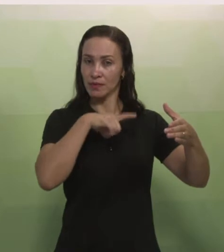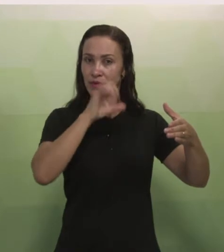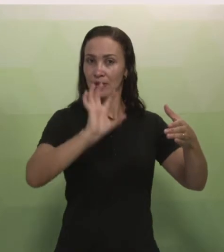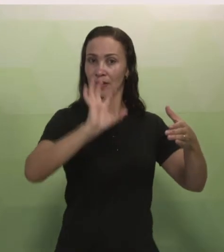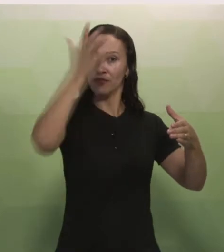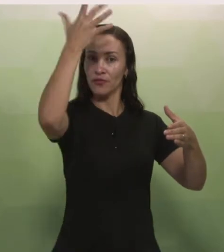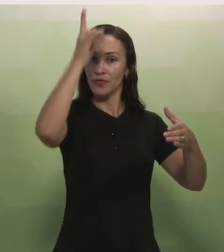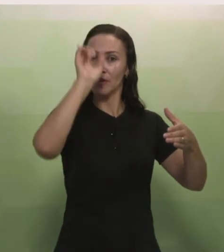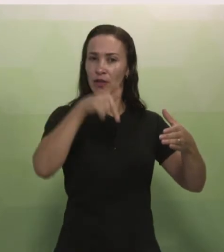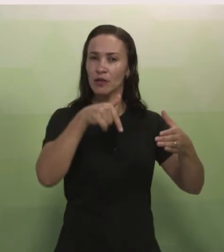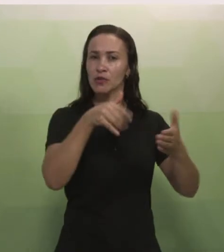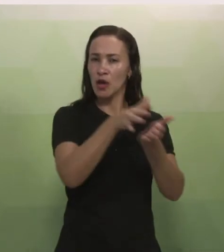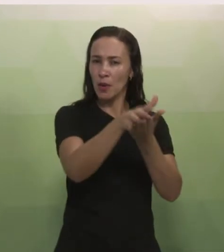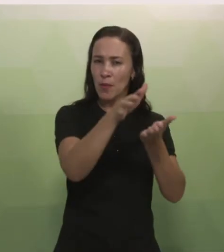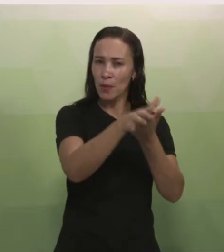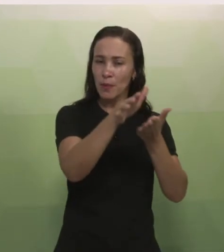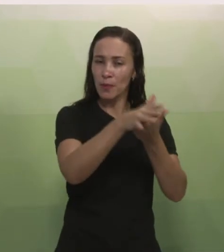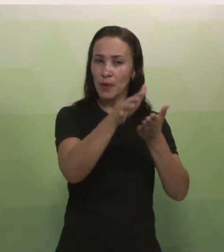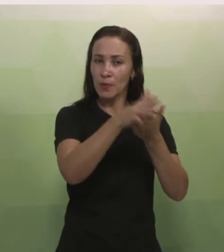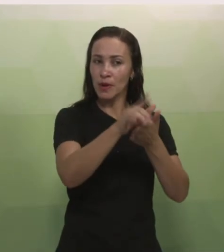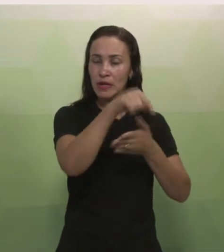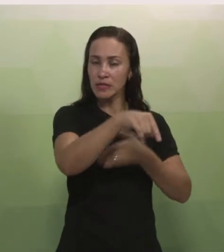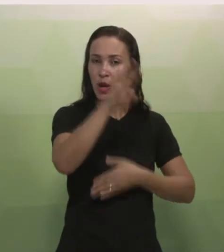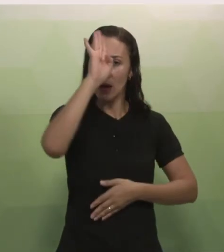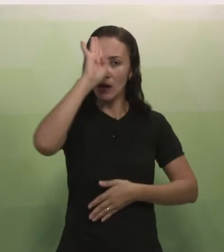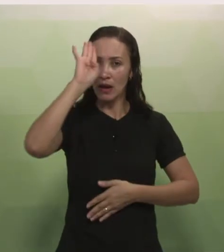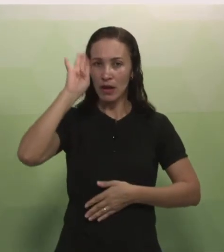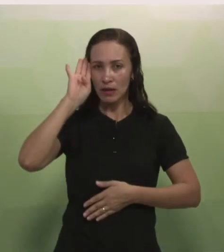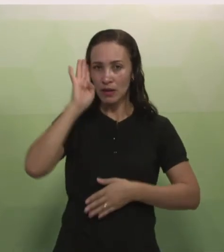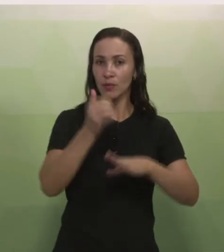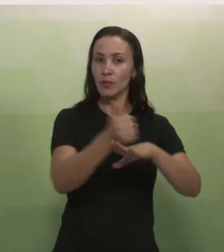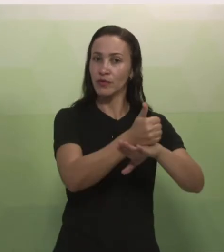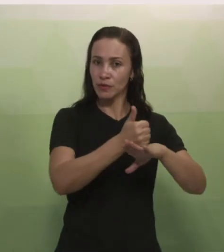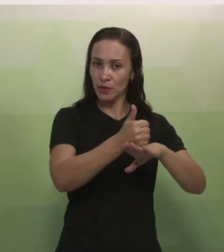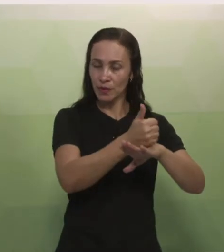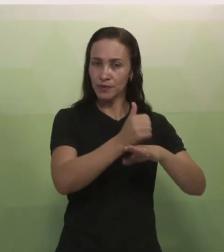é eventos e publicações de natureza